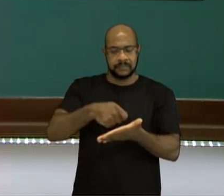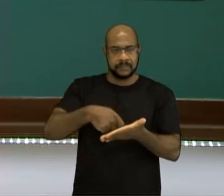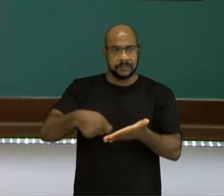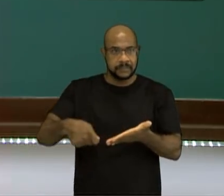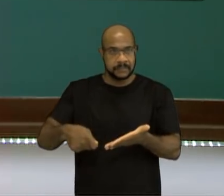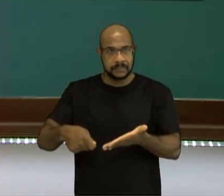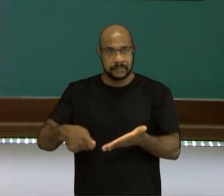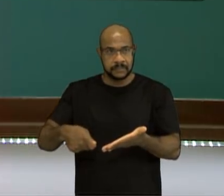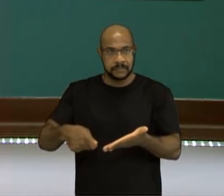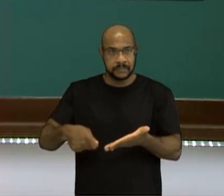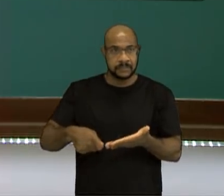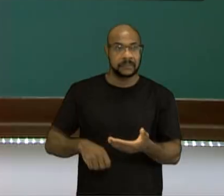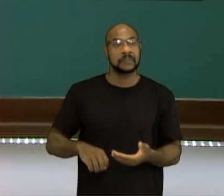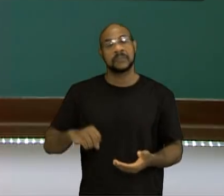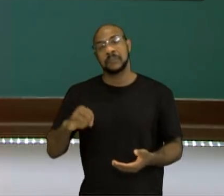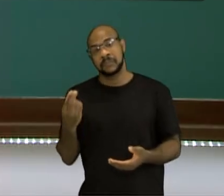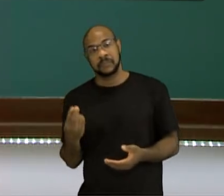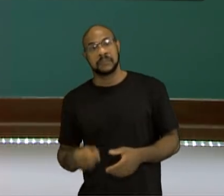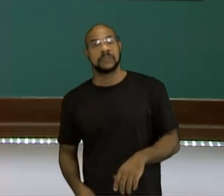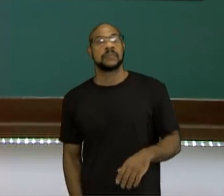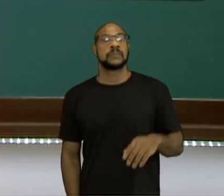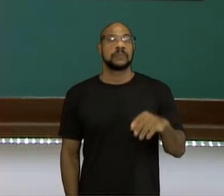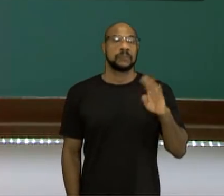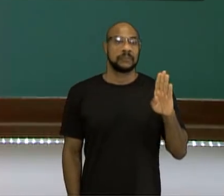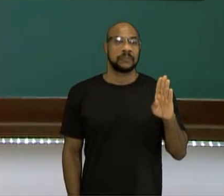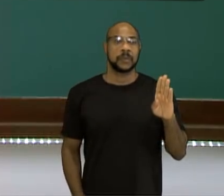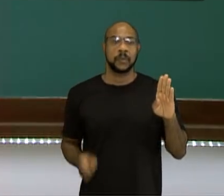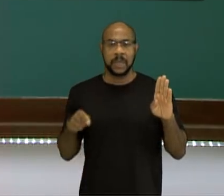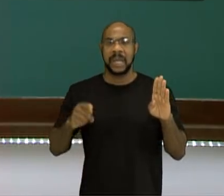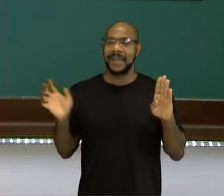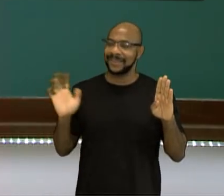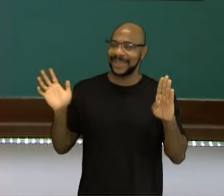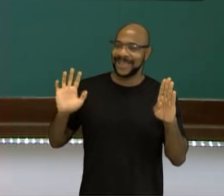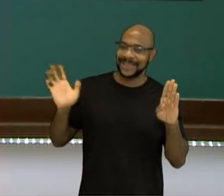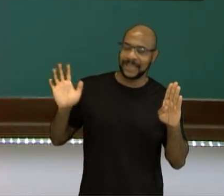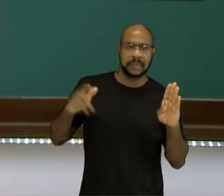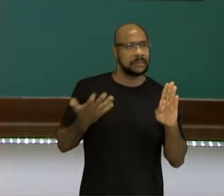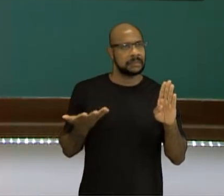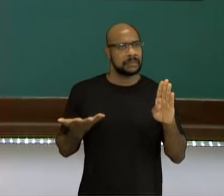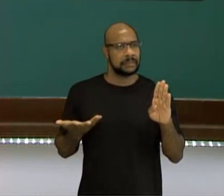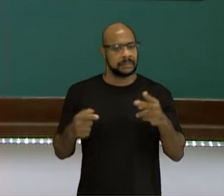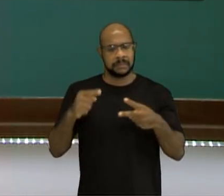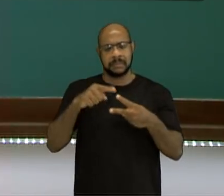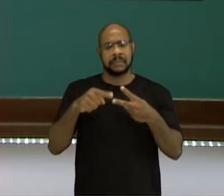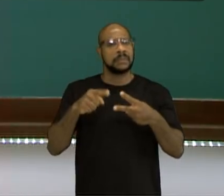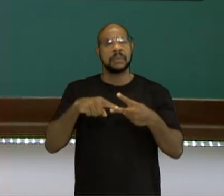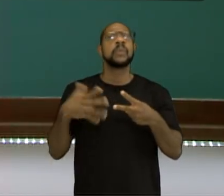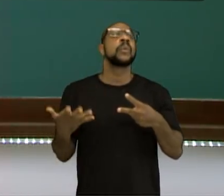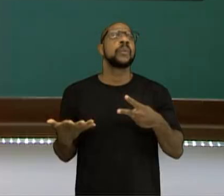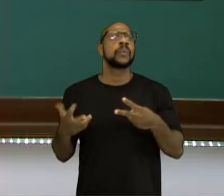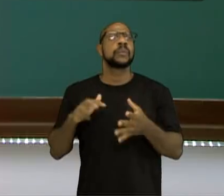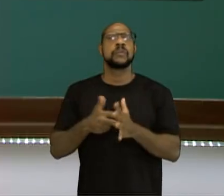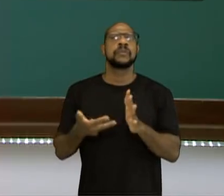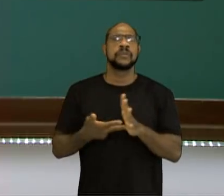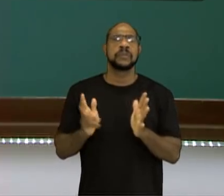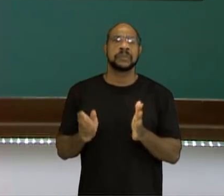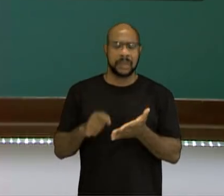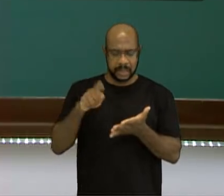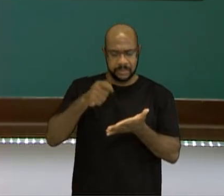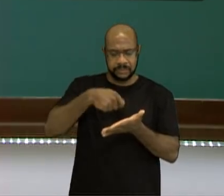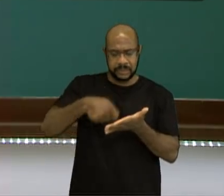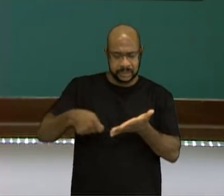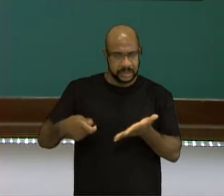escrito por, ou significa by, by, by? O que você acha? Letra A, escrito por, ou letra